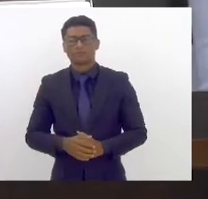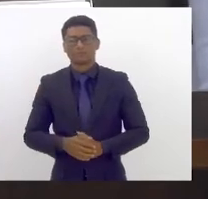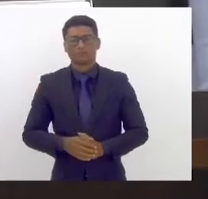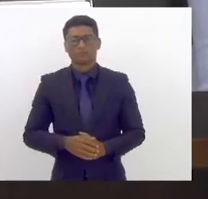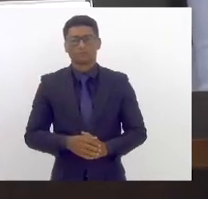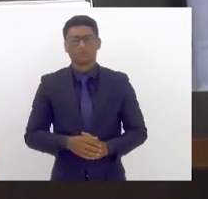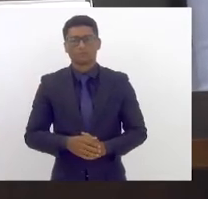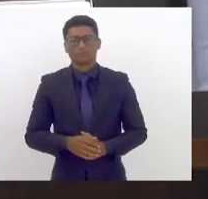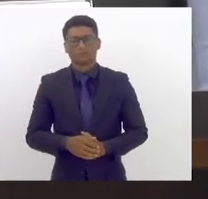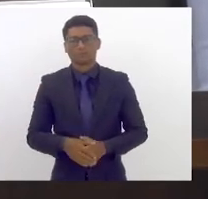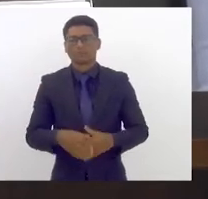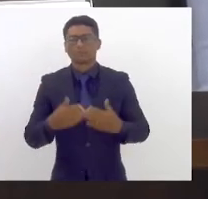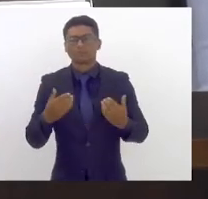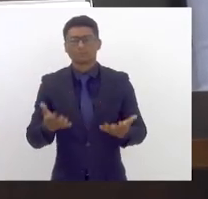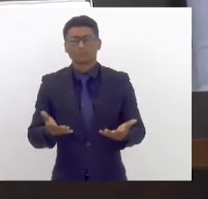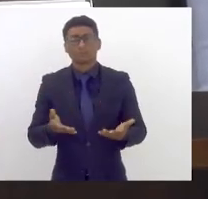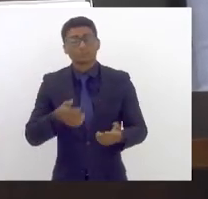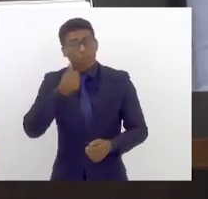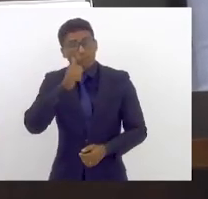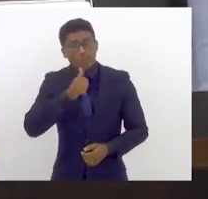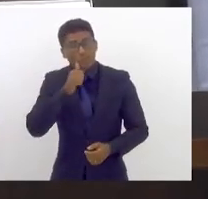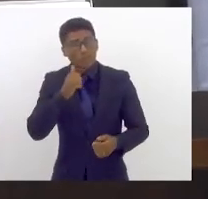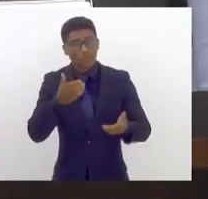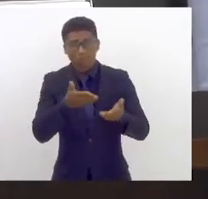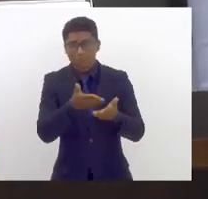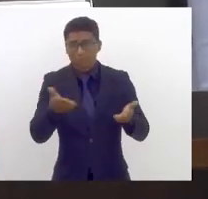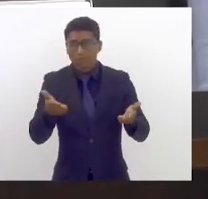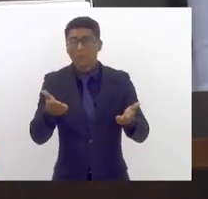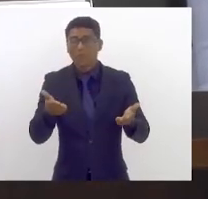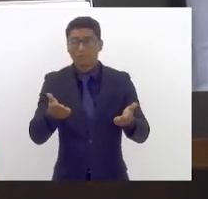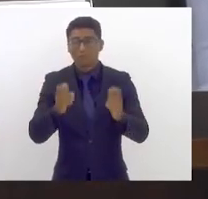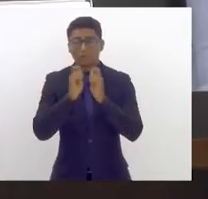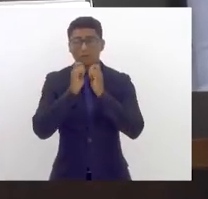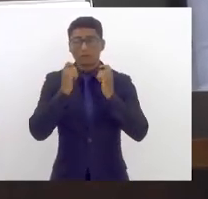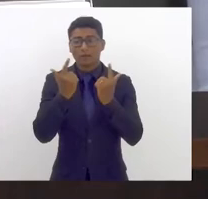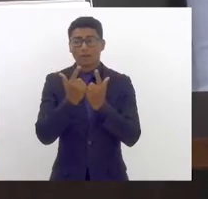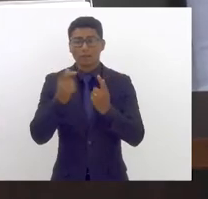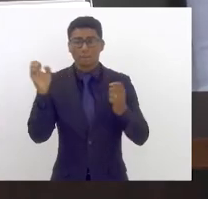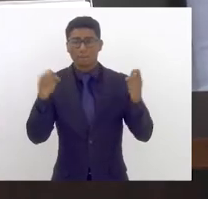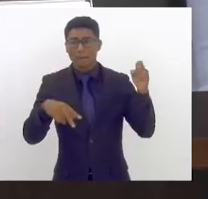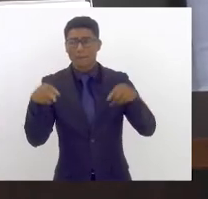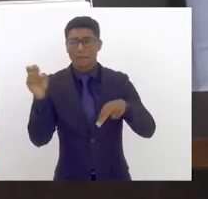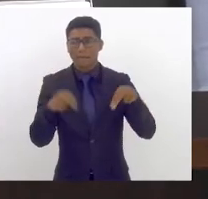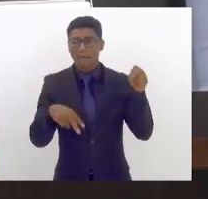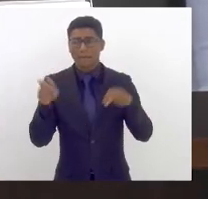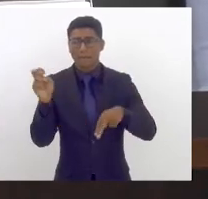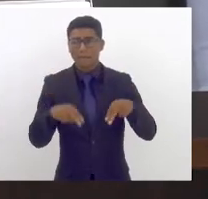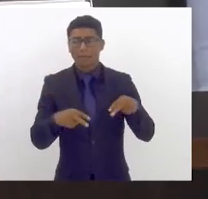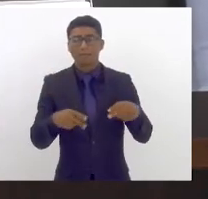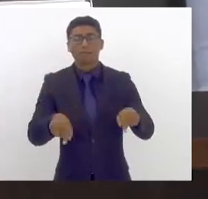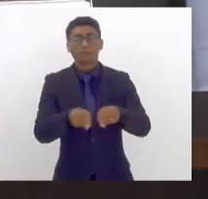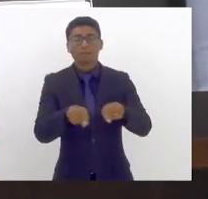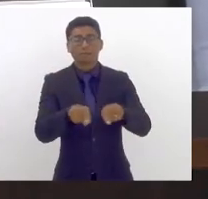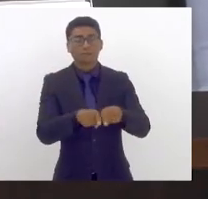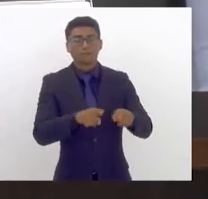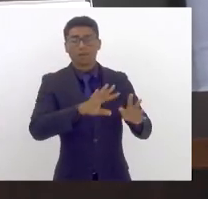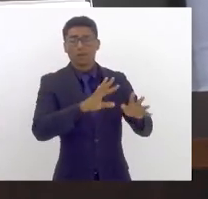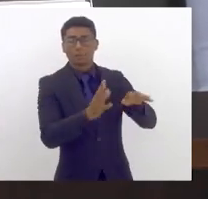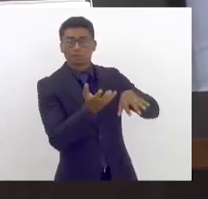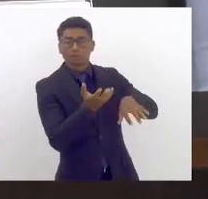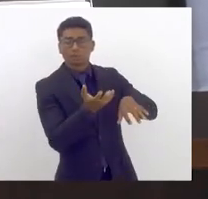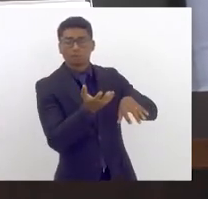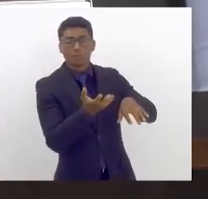gente então quanto mais mulheres tivermos dentro da Assembleia Legislativa dentro do congresso nacional